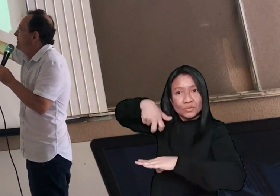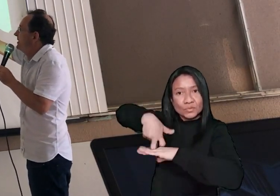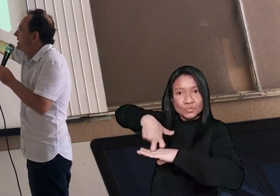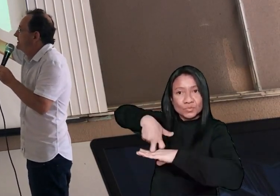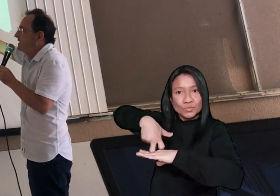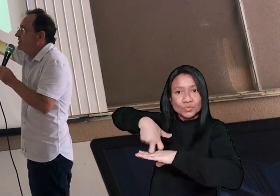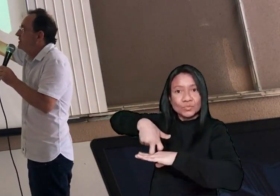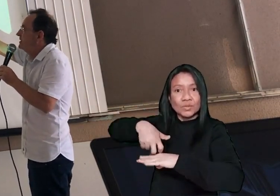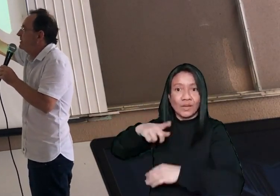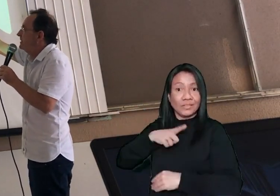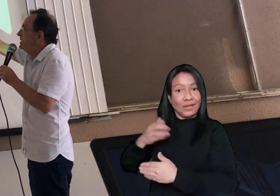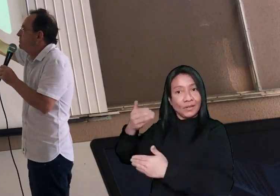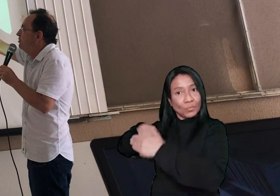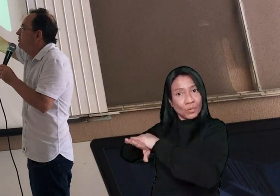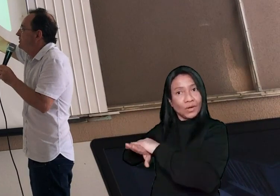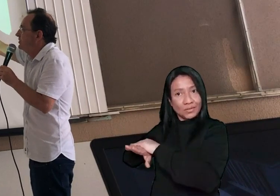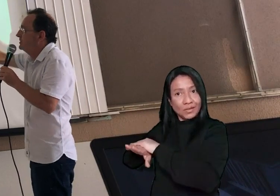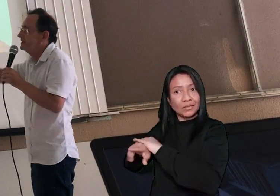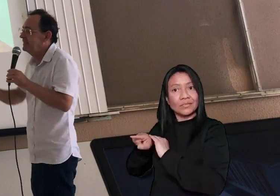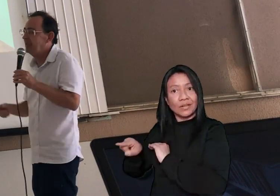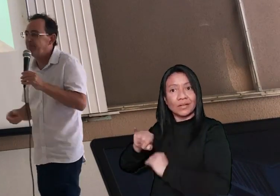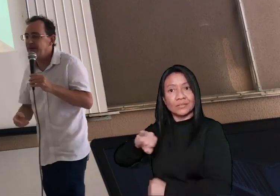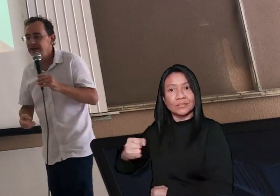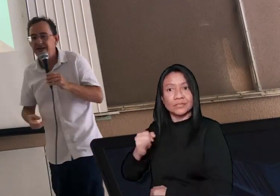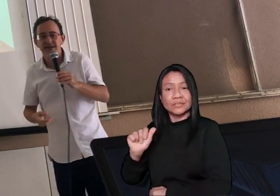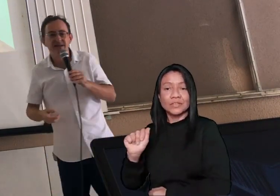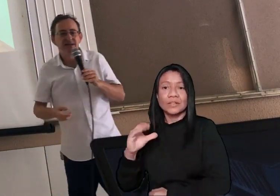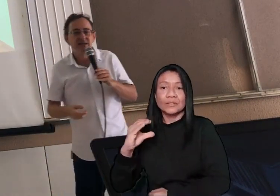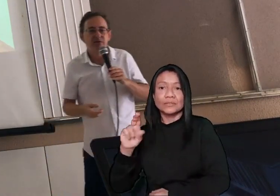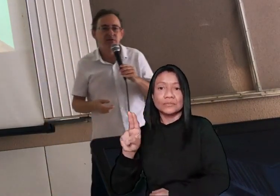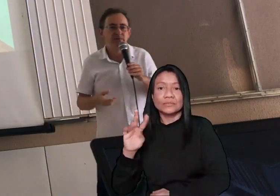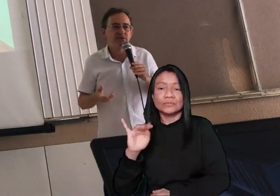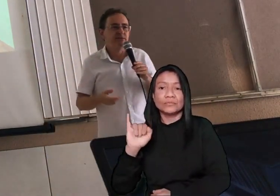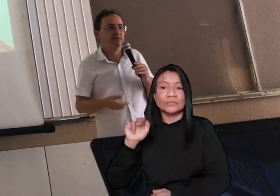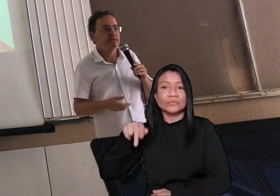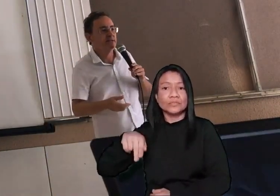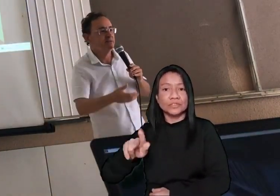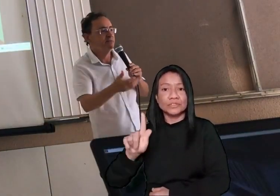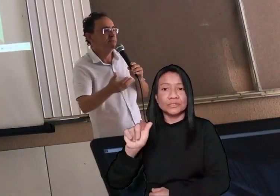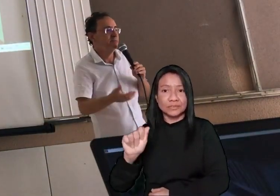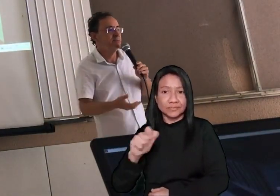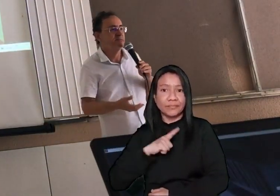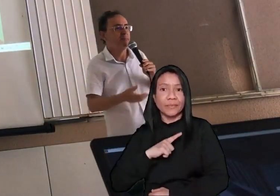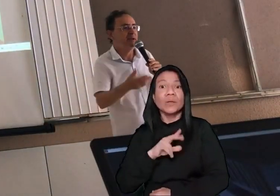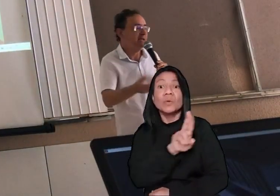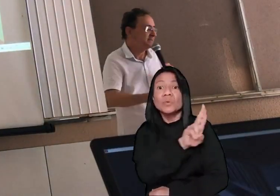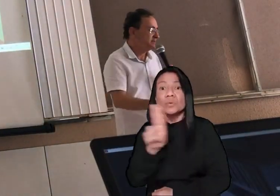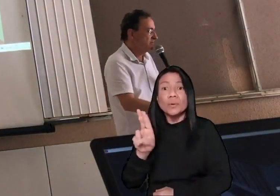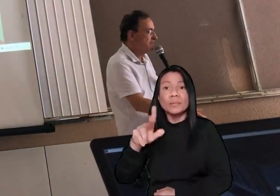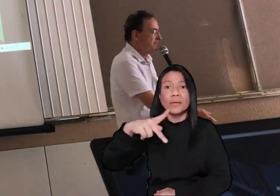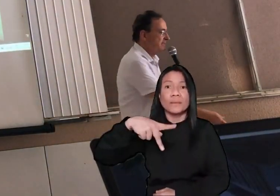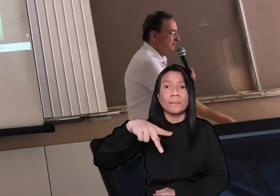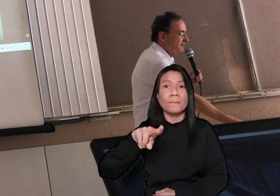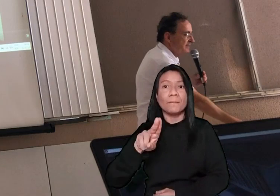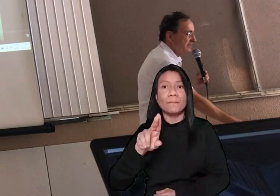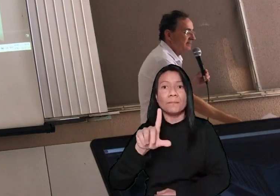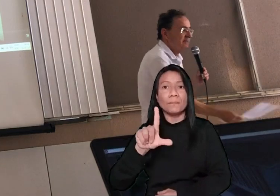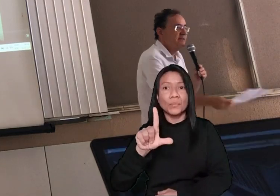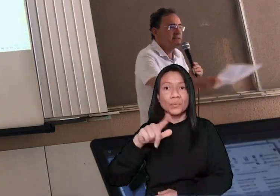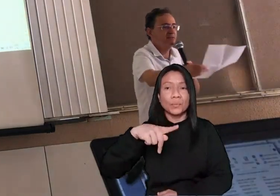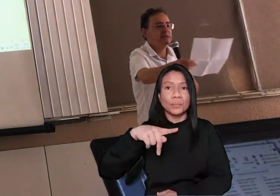fundo também, ó, que a gente chama de púlpito, que é para quando o pessoal vai fazer uma palestra, alguma coisa assim,